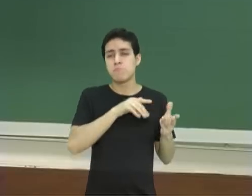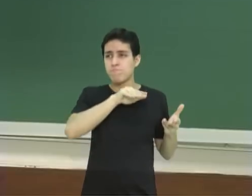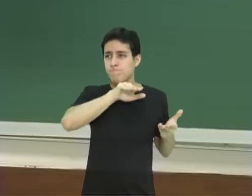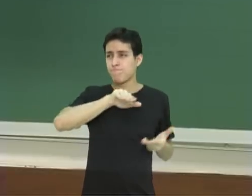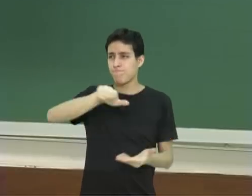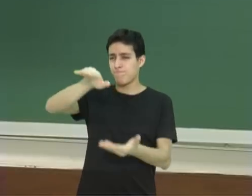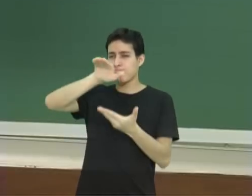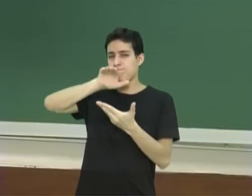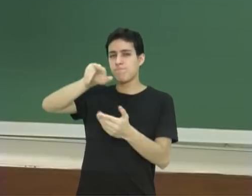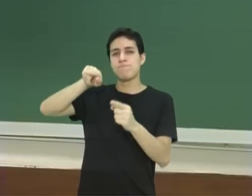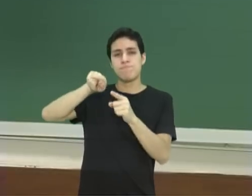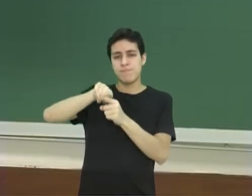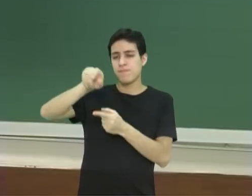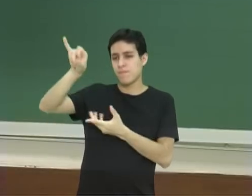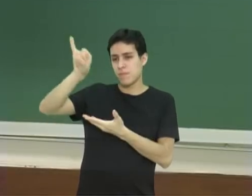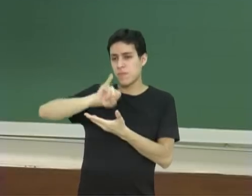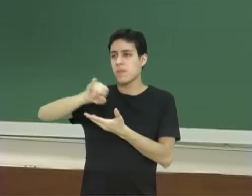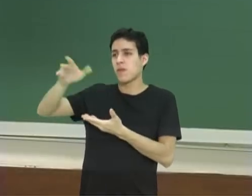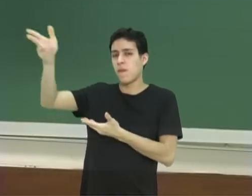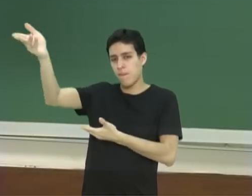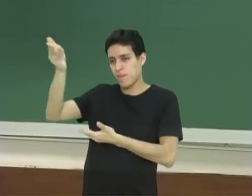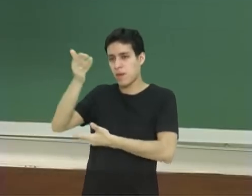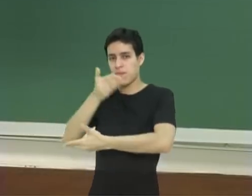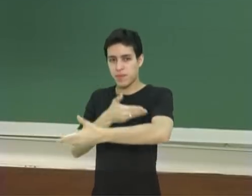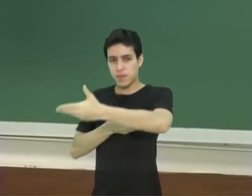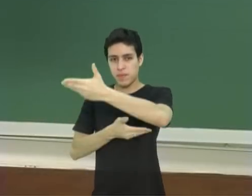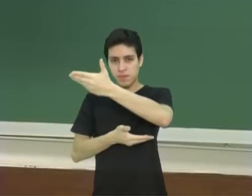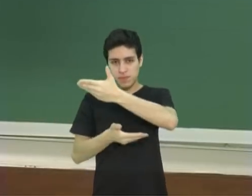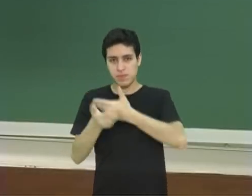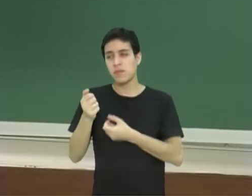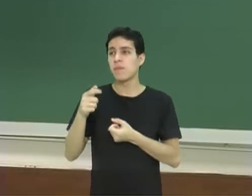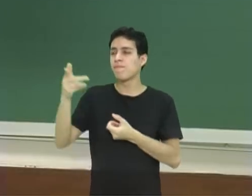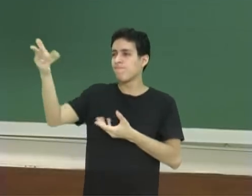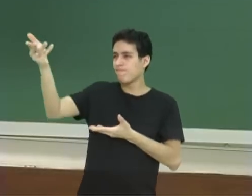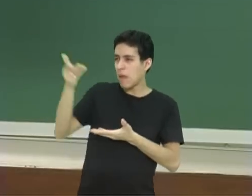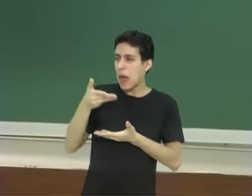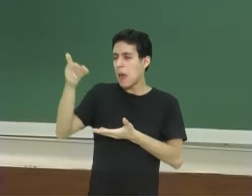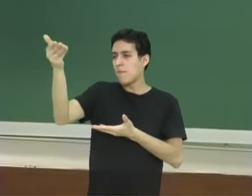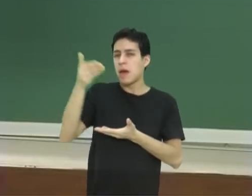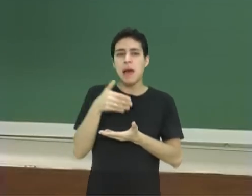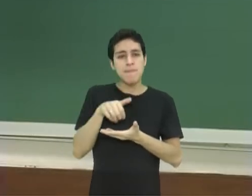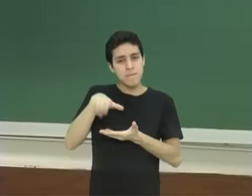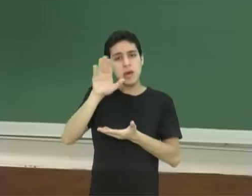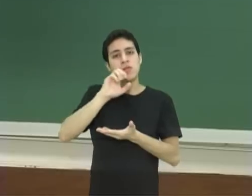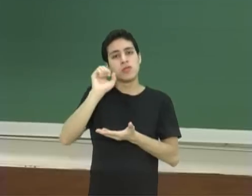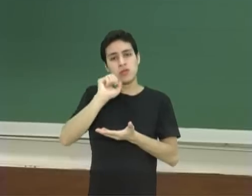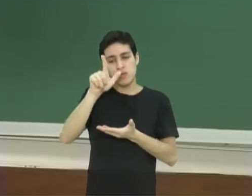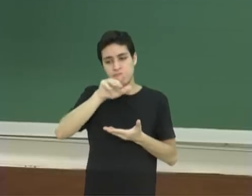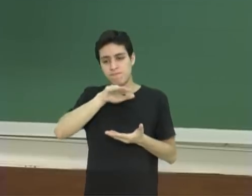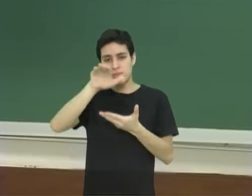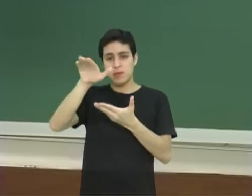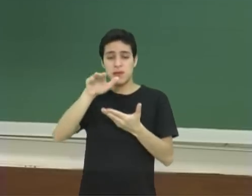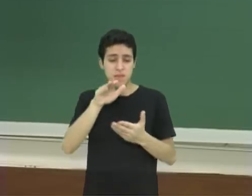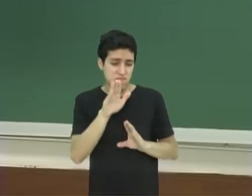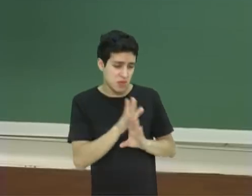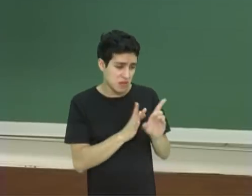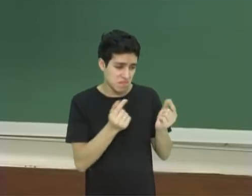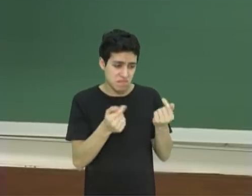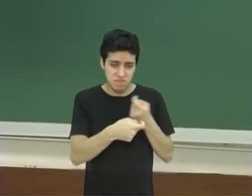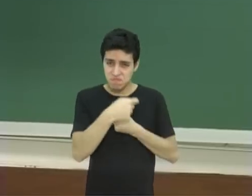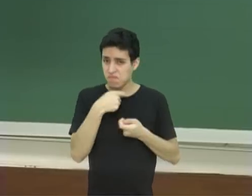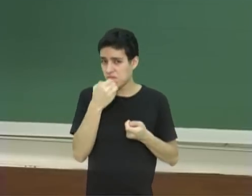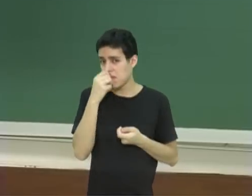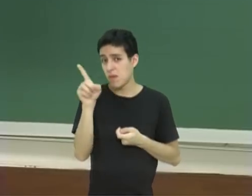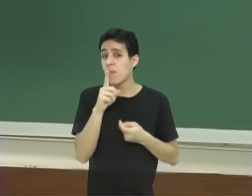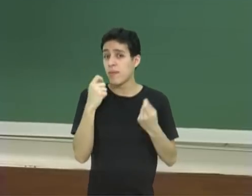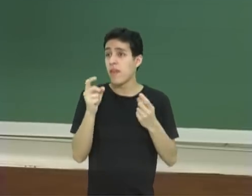as importações. A gente importava mais do que exportava. Isso, para o crescimento econômico, não é interessante, né? Eu tenho que